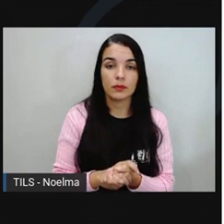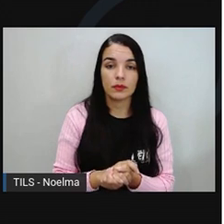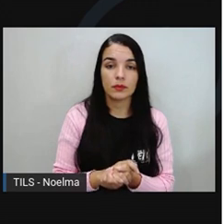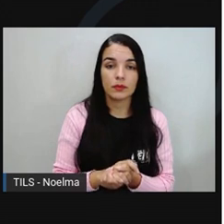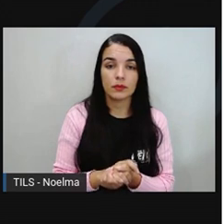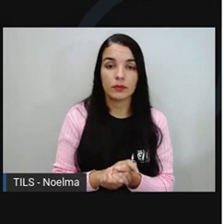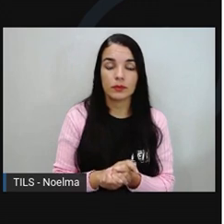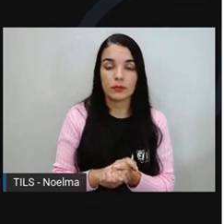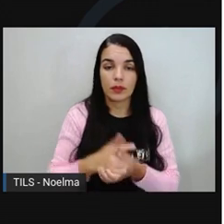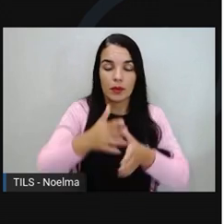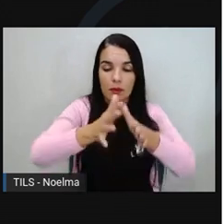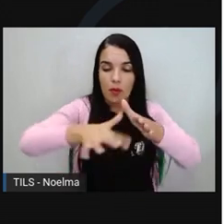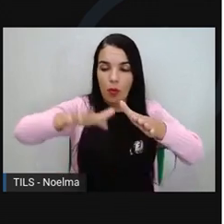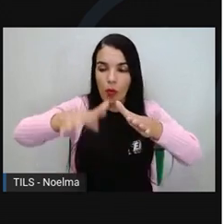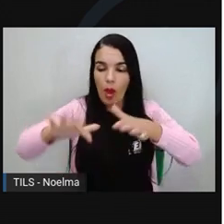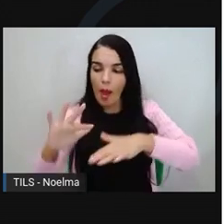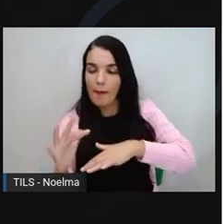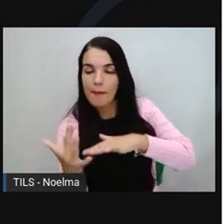algas